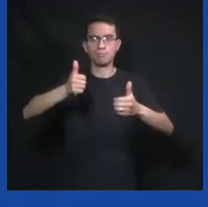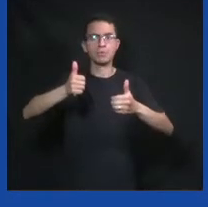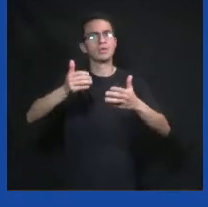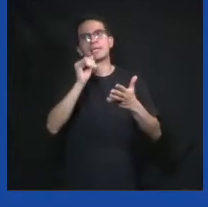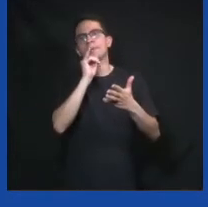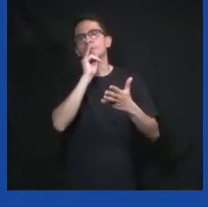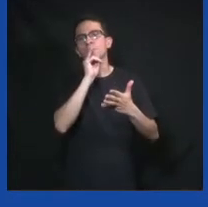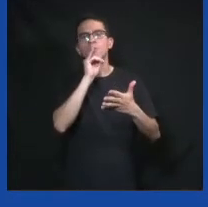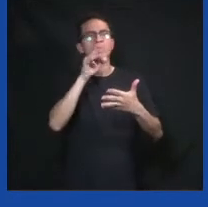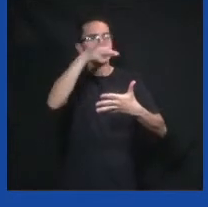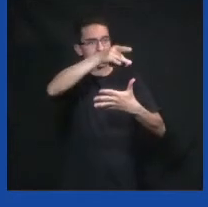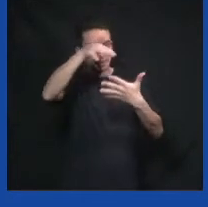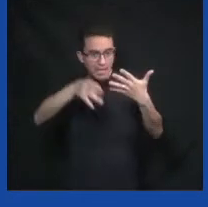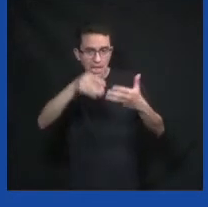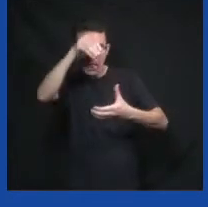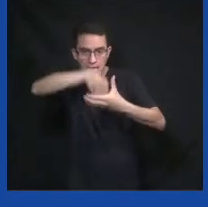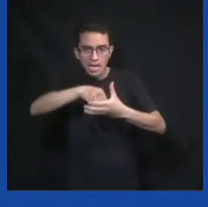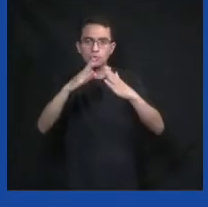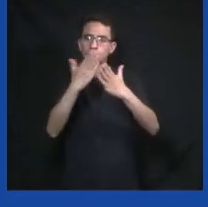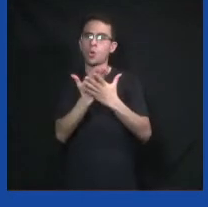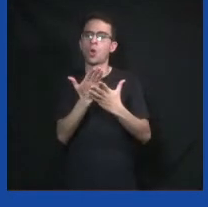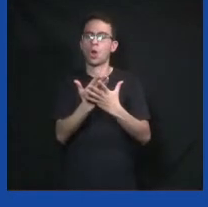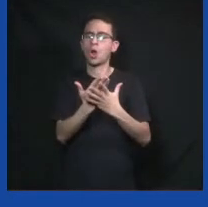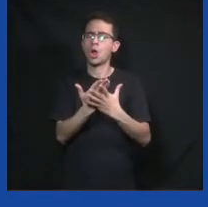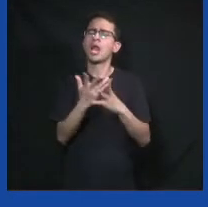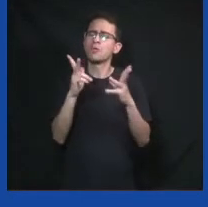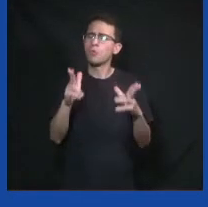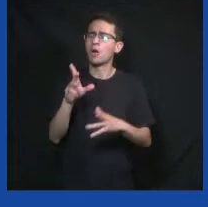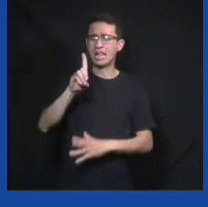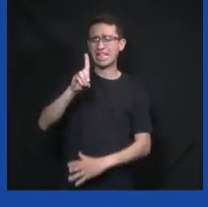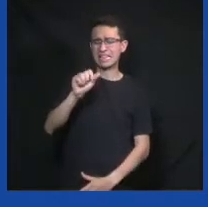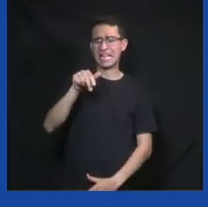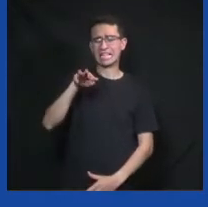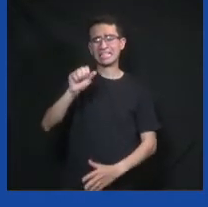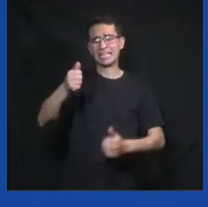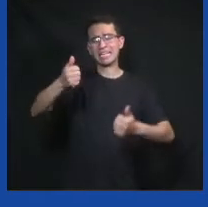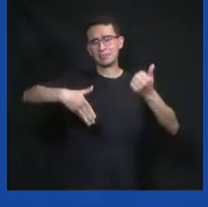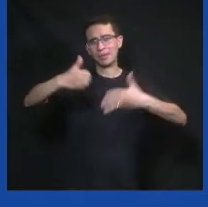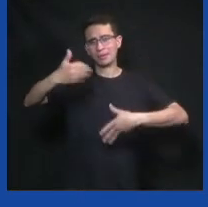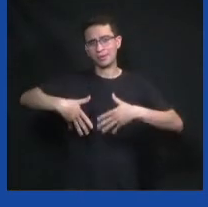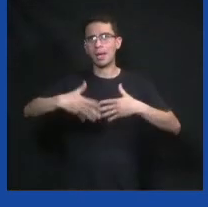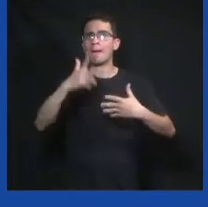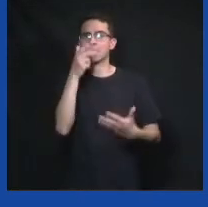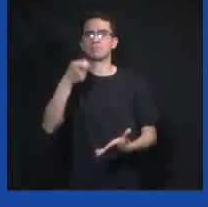que a gente vai fazer sem parecer, como disse o Dantas, né, que estamos querendo doutrinar?